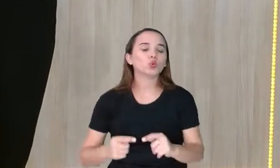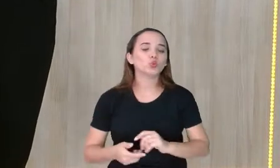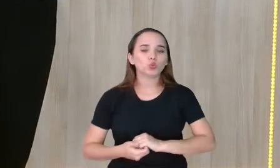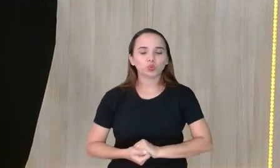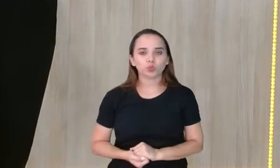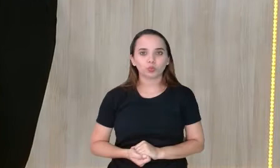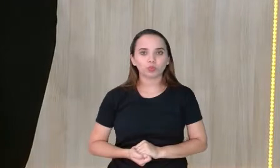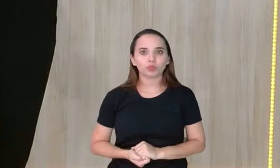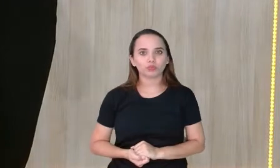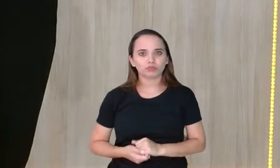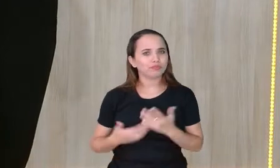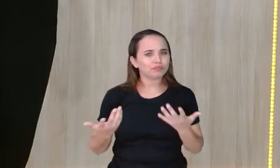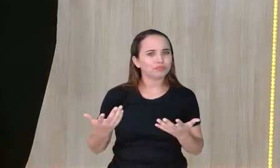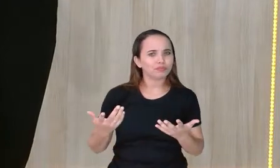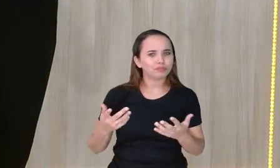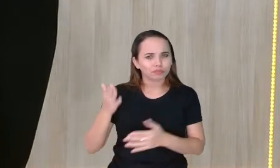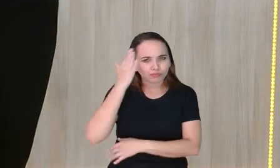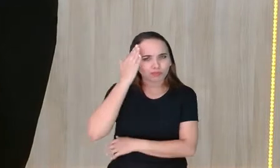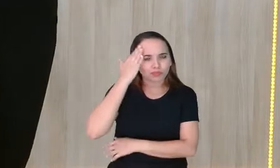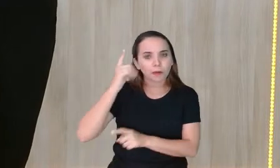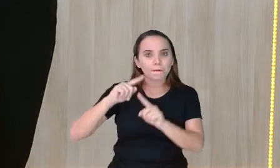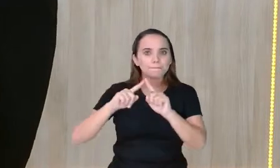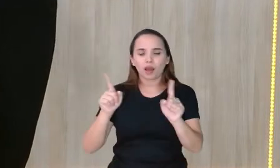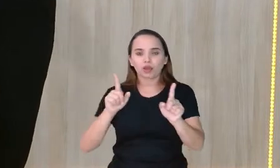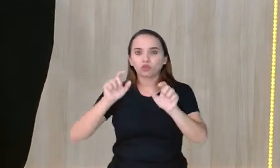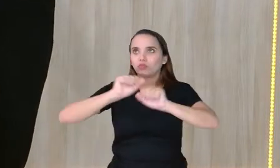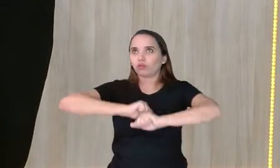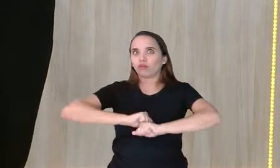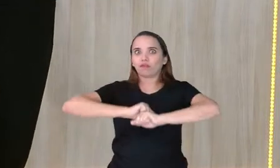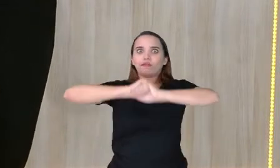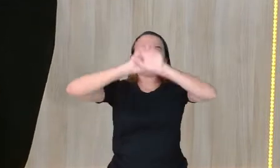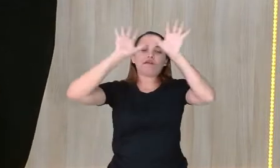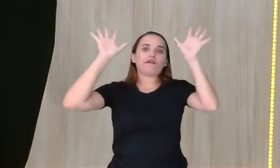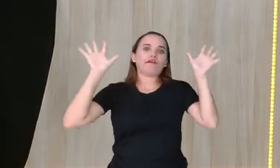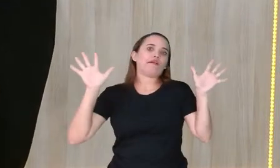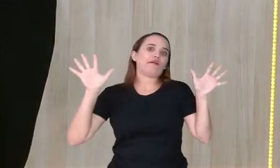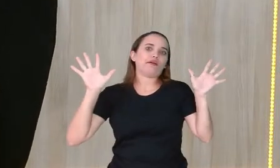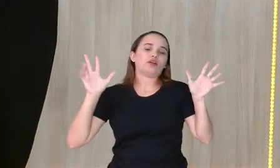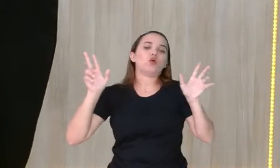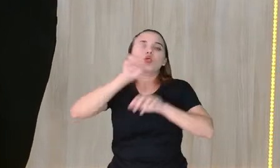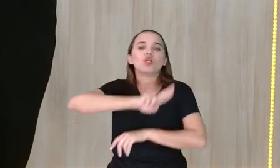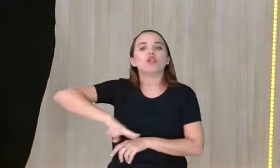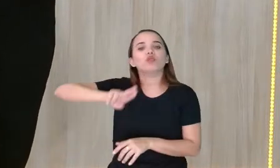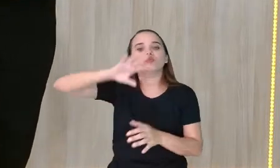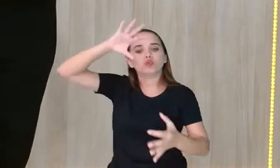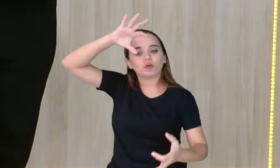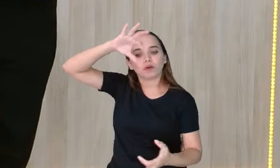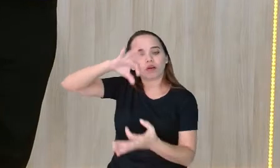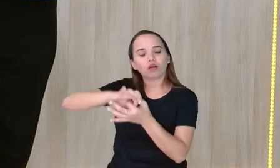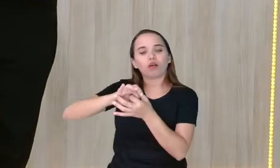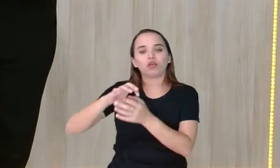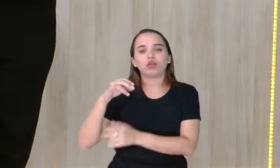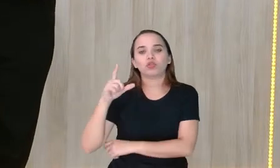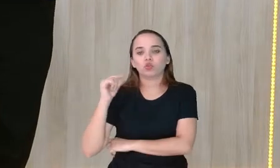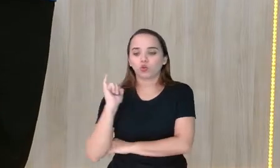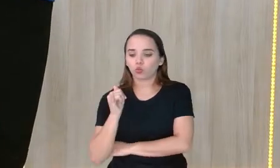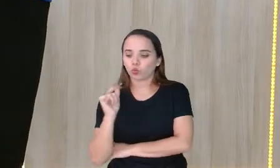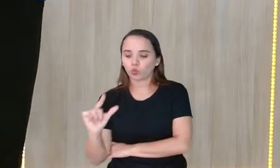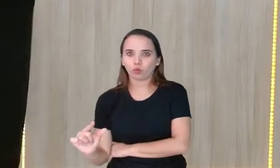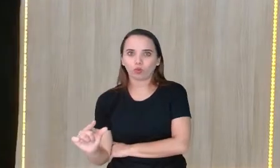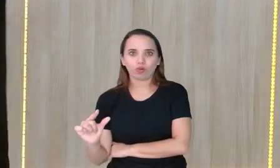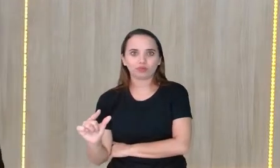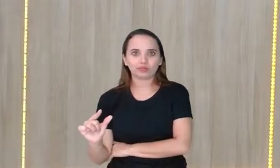é cega. Mas ele não falou isso como uma oração, ele trabalhou isso como um microconto. Então aqui